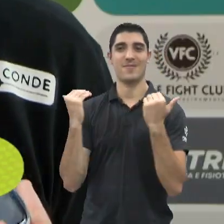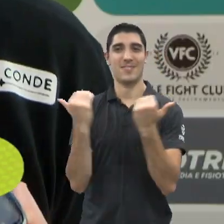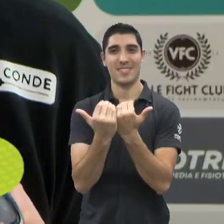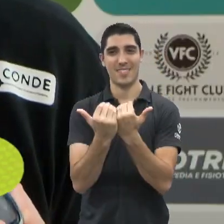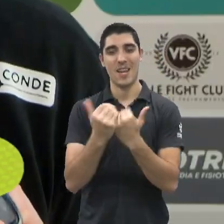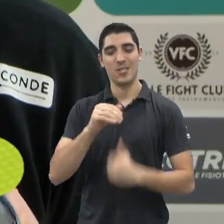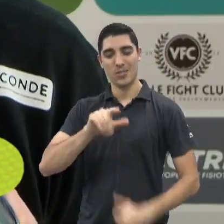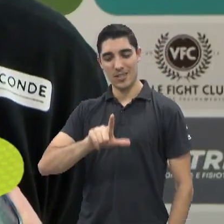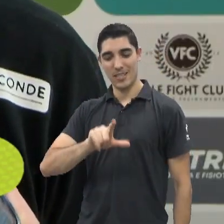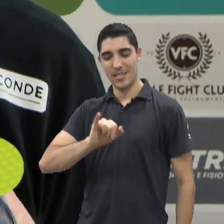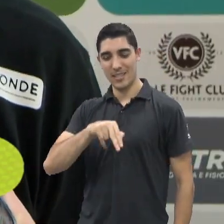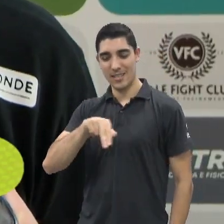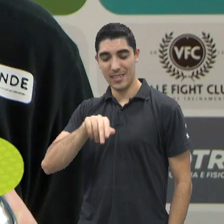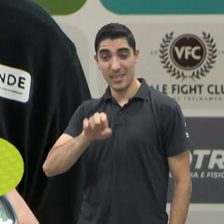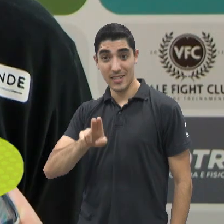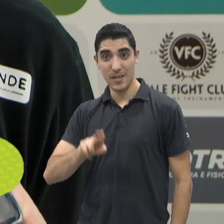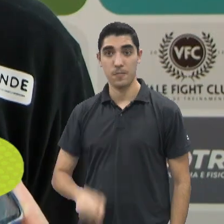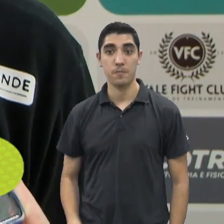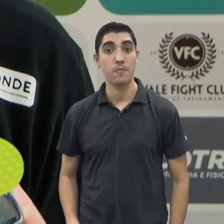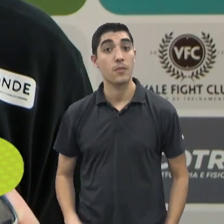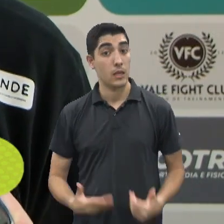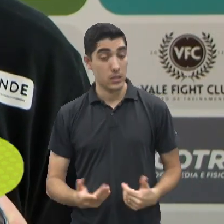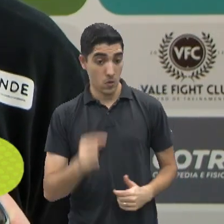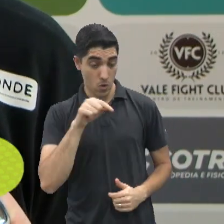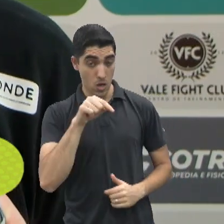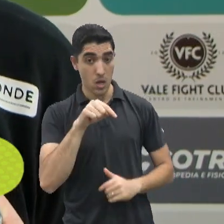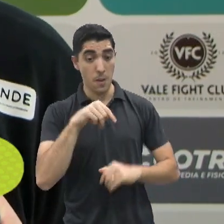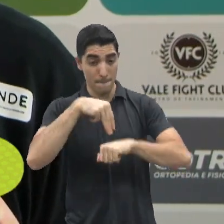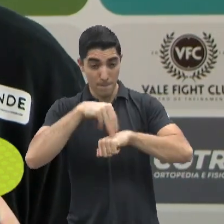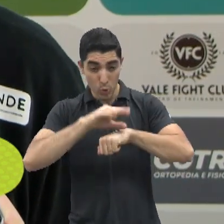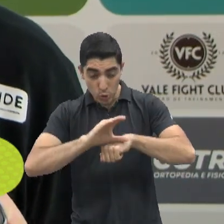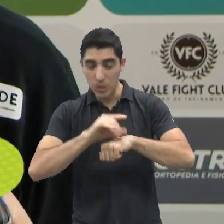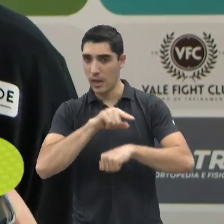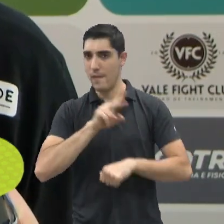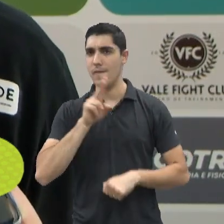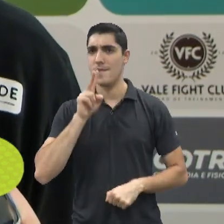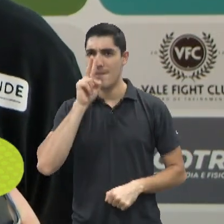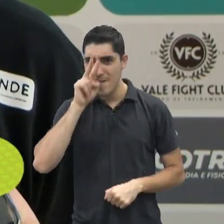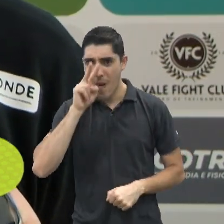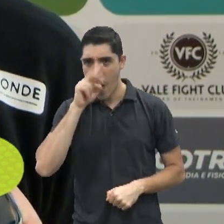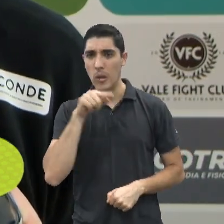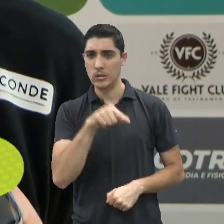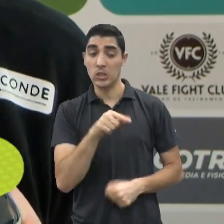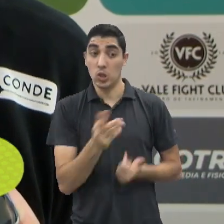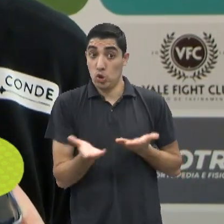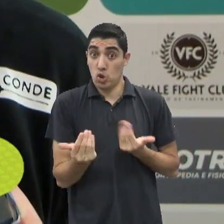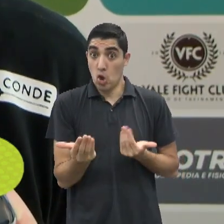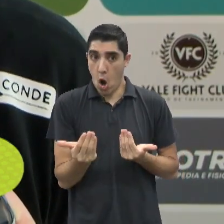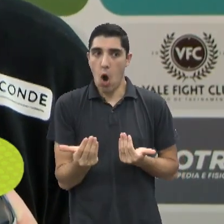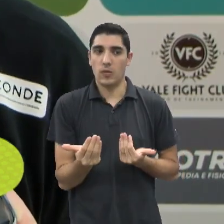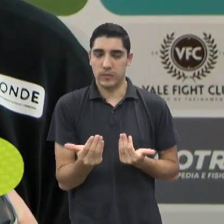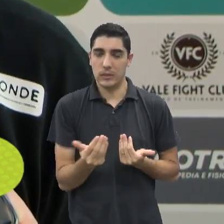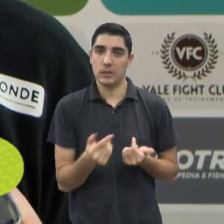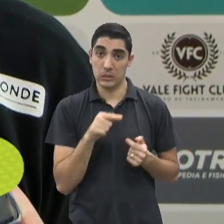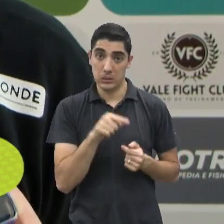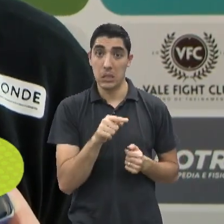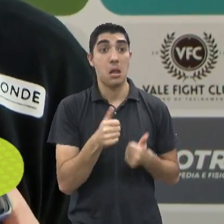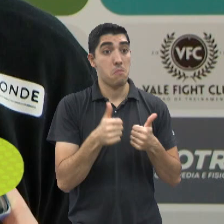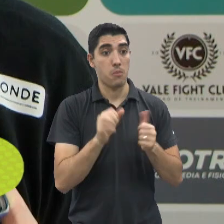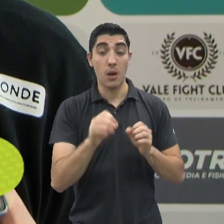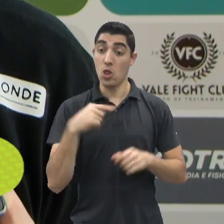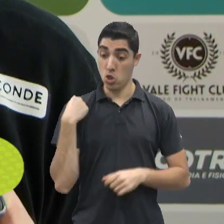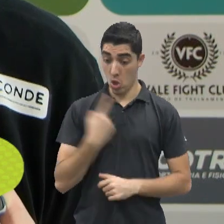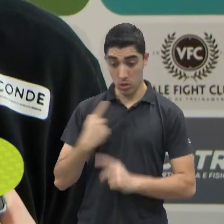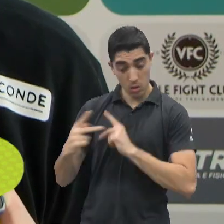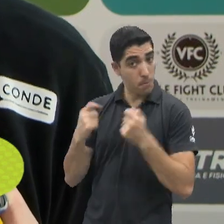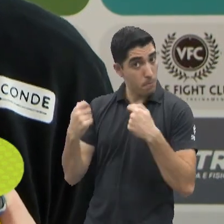está jogando muito bem, é um time que marca muito forte, é um time muito aguerrido, é um time brigador, um time jovem. E nós temos que jogar bem,